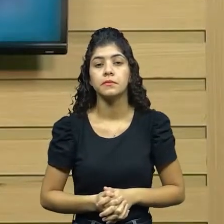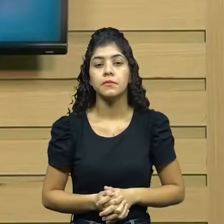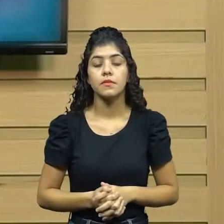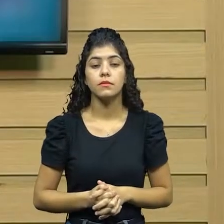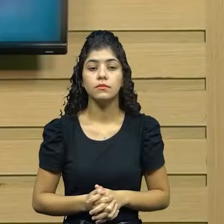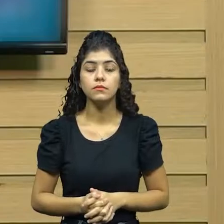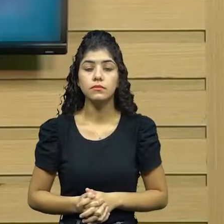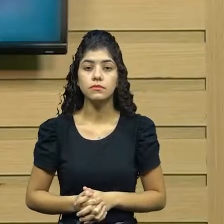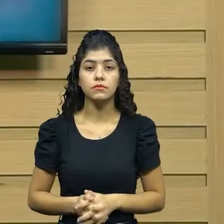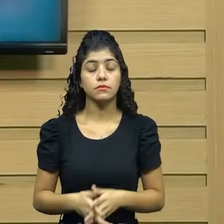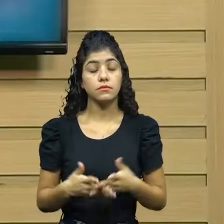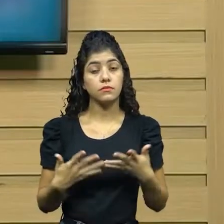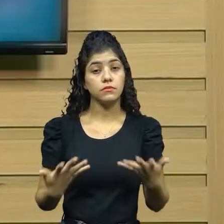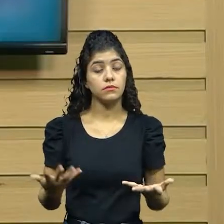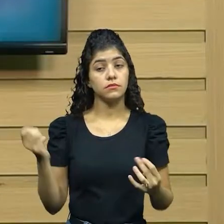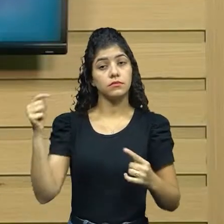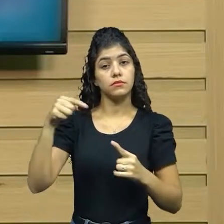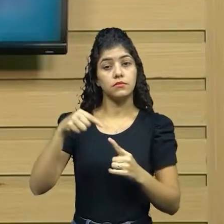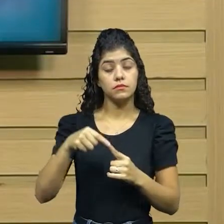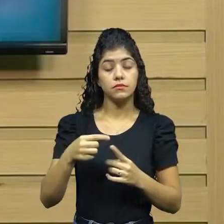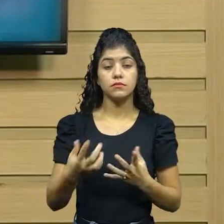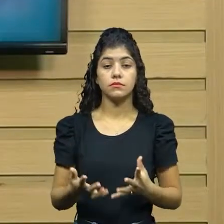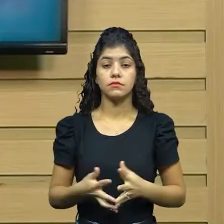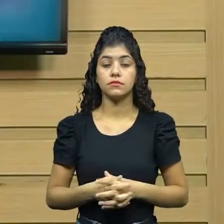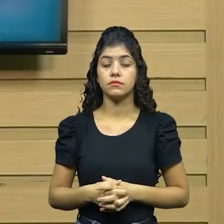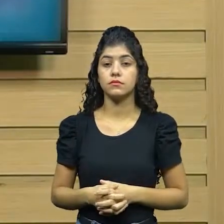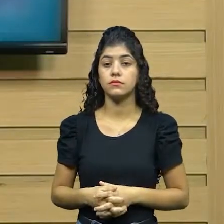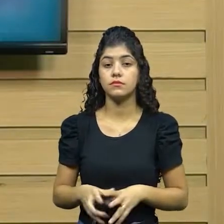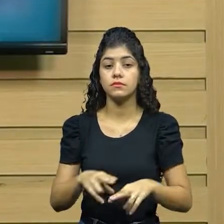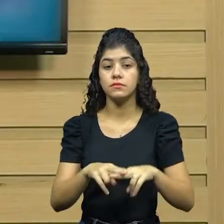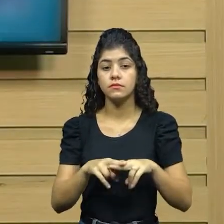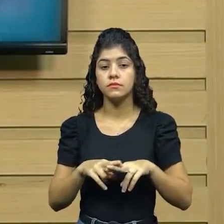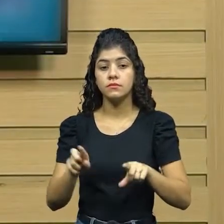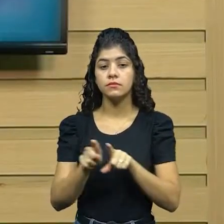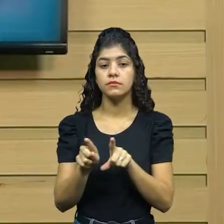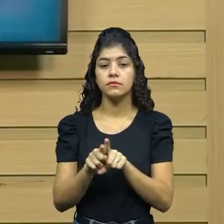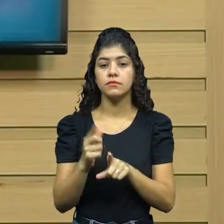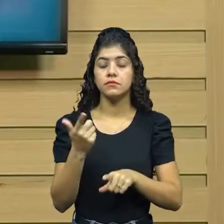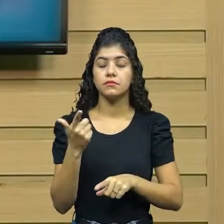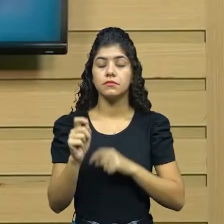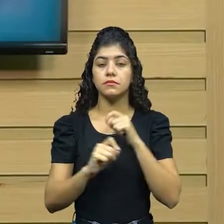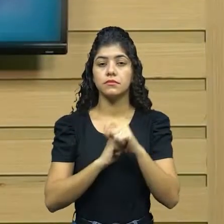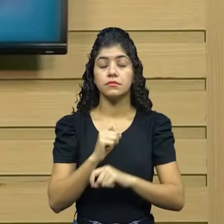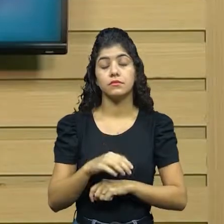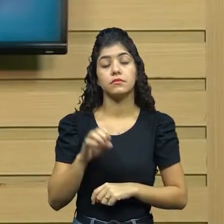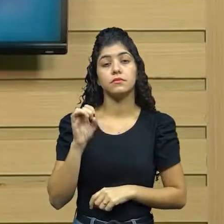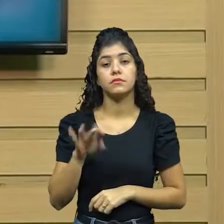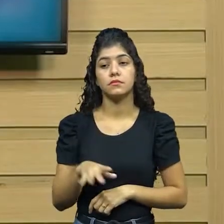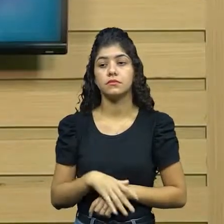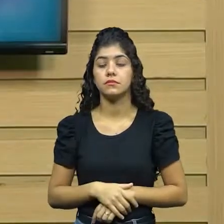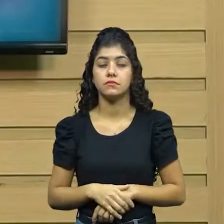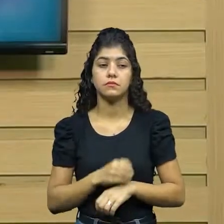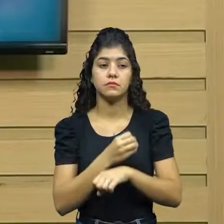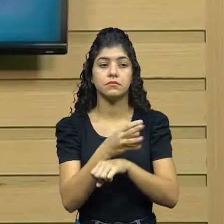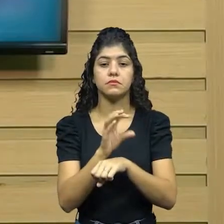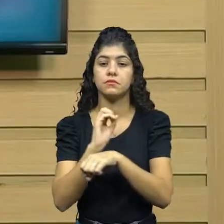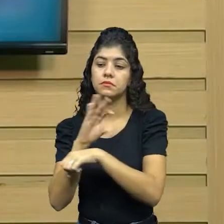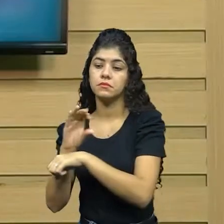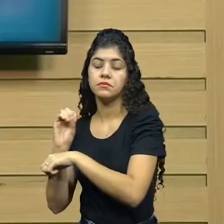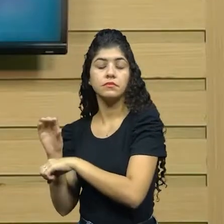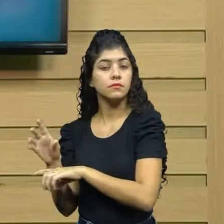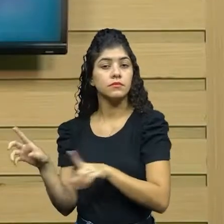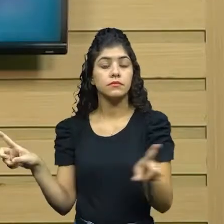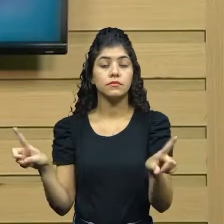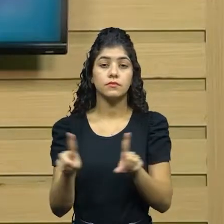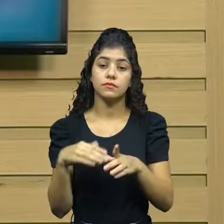o giro do objetivo do marketing. Por isso que o marketing não é só publicidade, mas sim todo esse processo